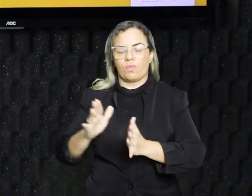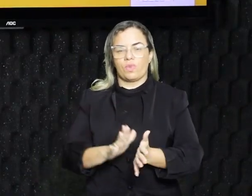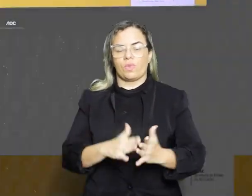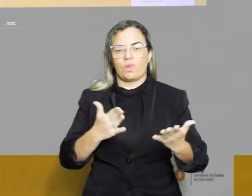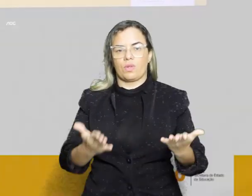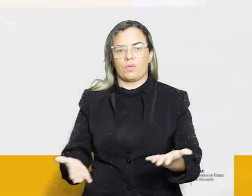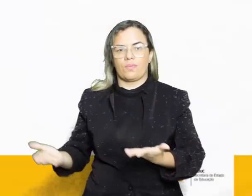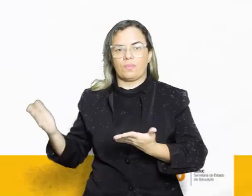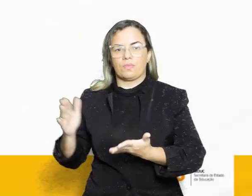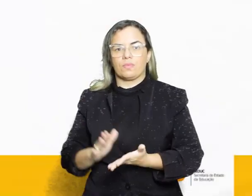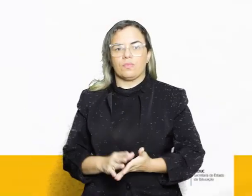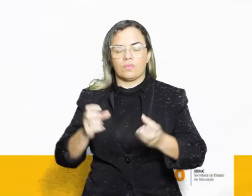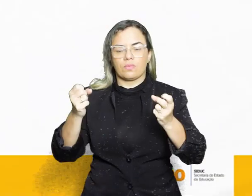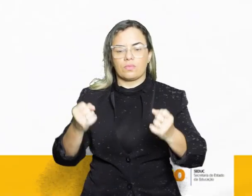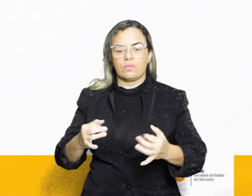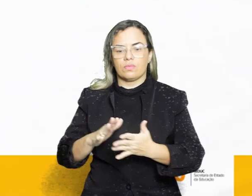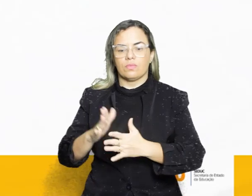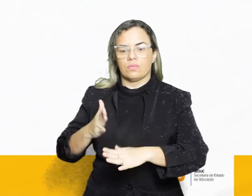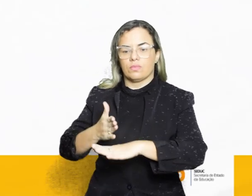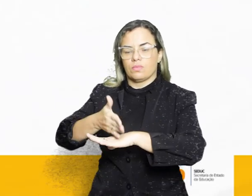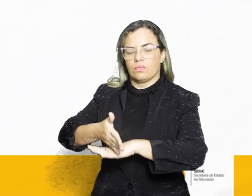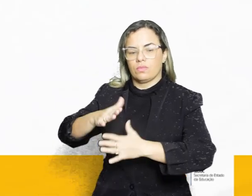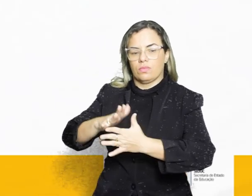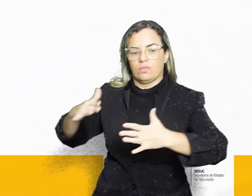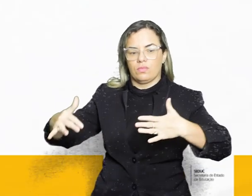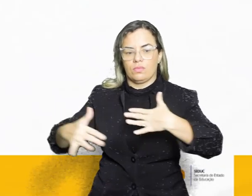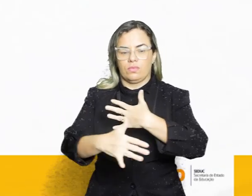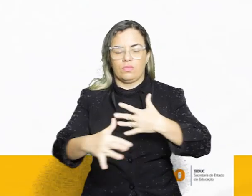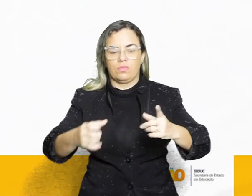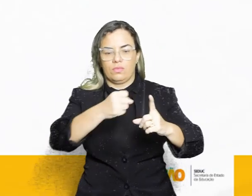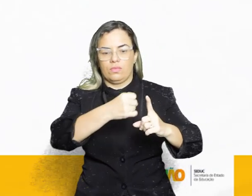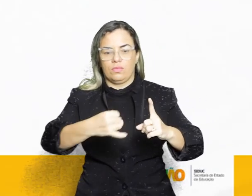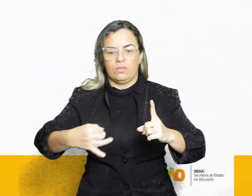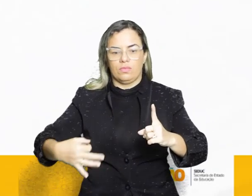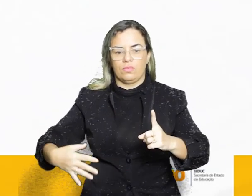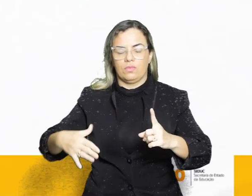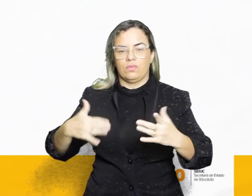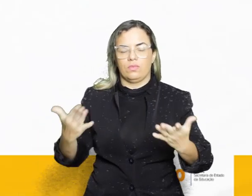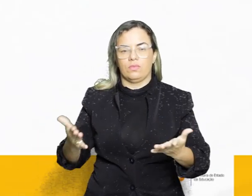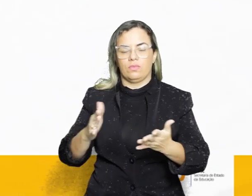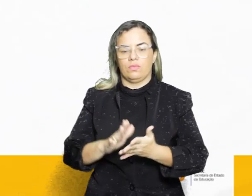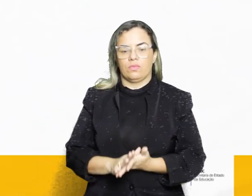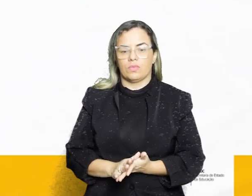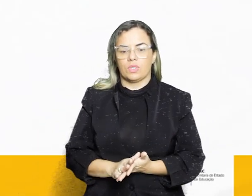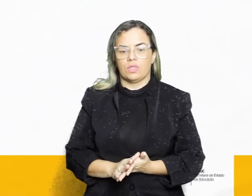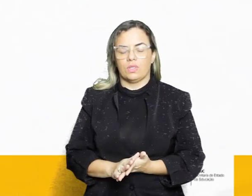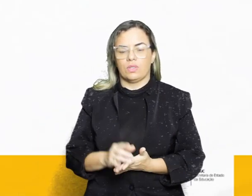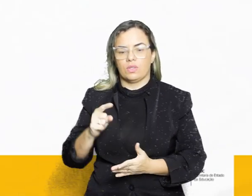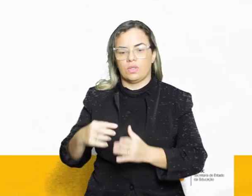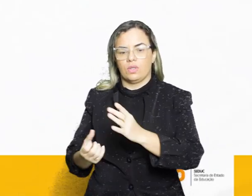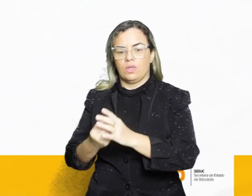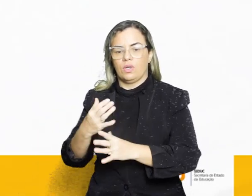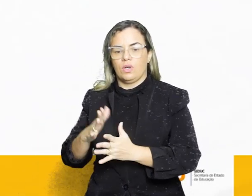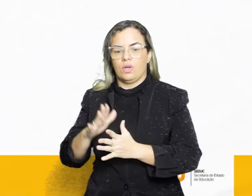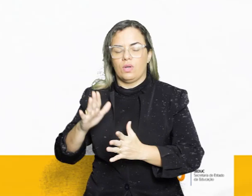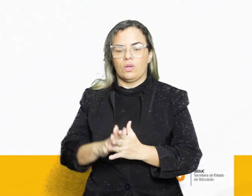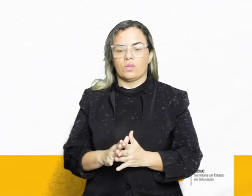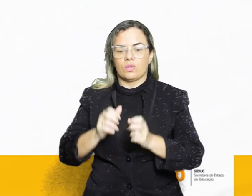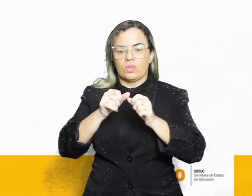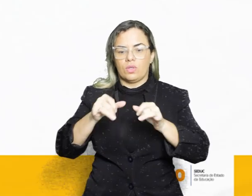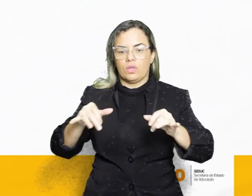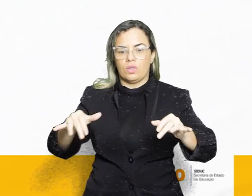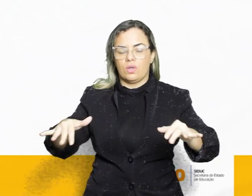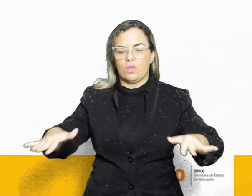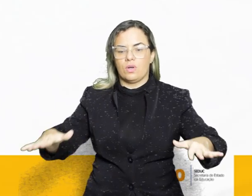que o comando nos diz. As intervenções urbanas descritas derivam de um processo socioespacial que